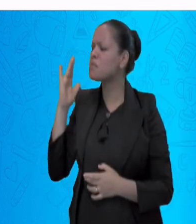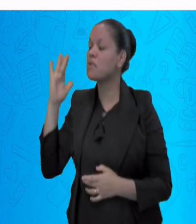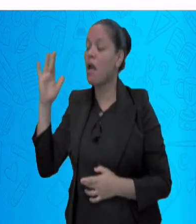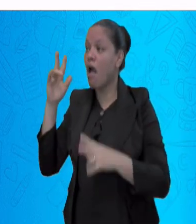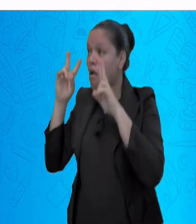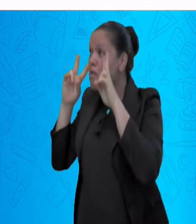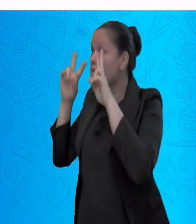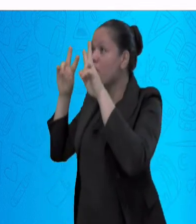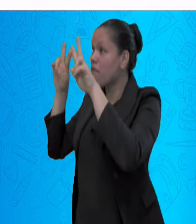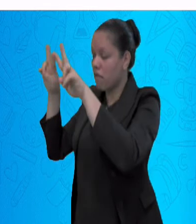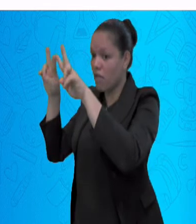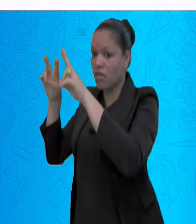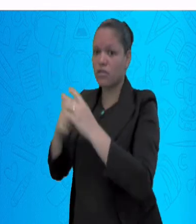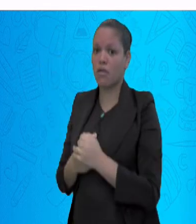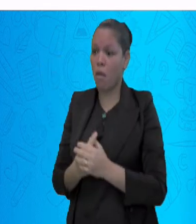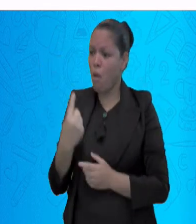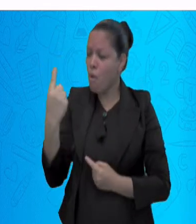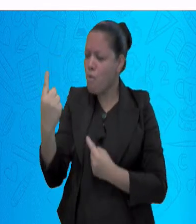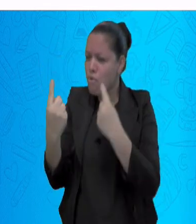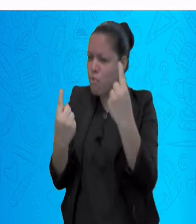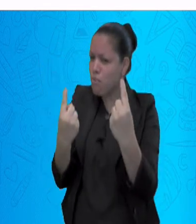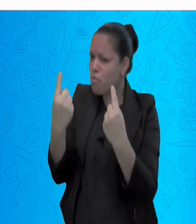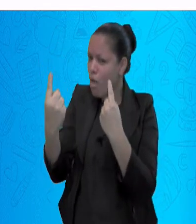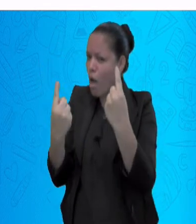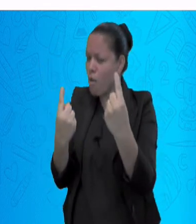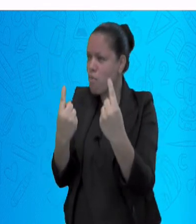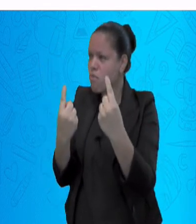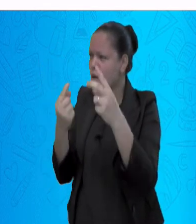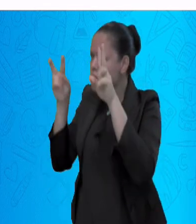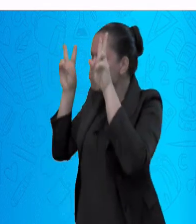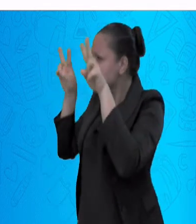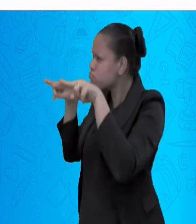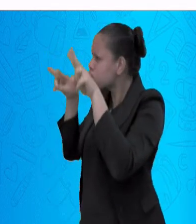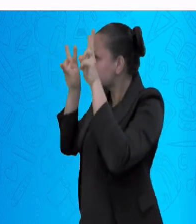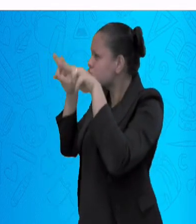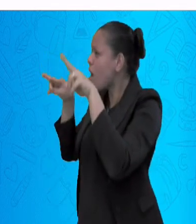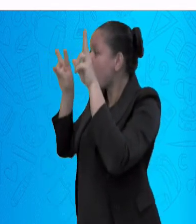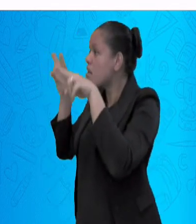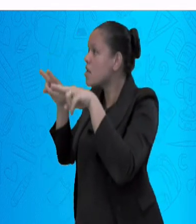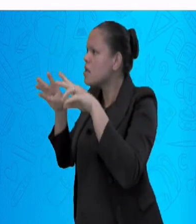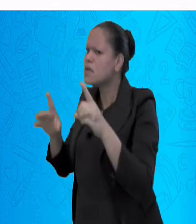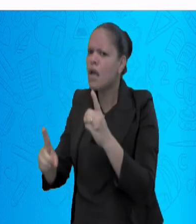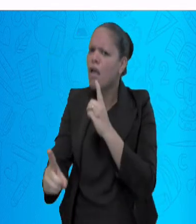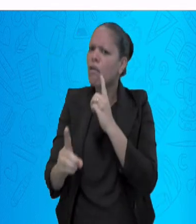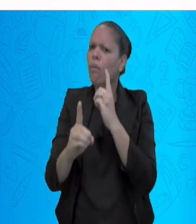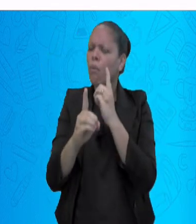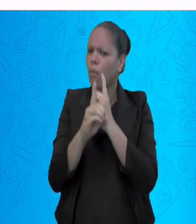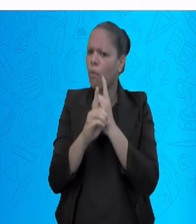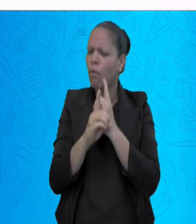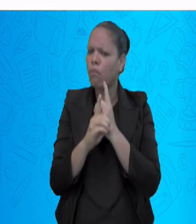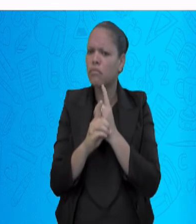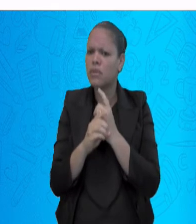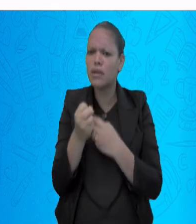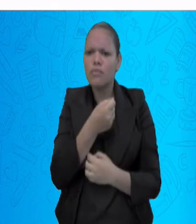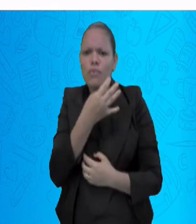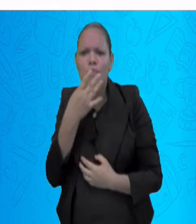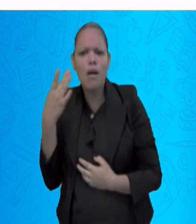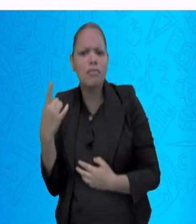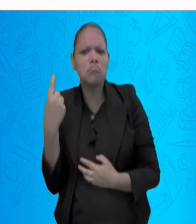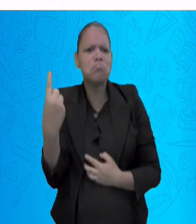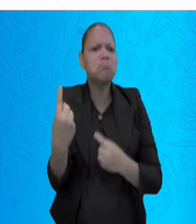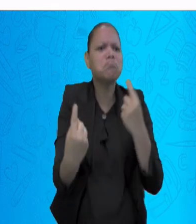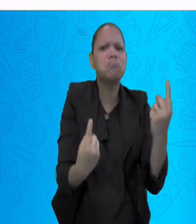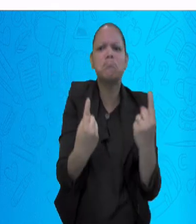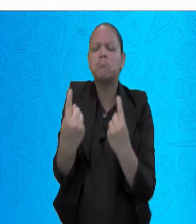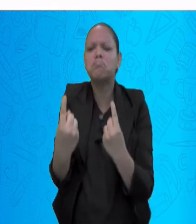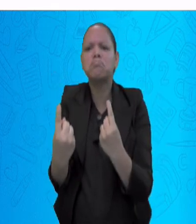cada um e analise o quadro, descubra quanto cada criança pontuou ao brincar. Então, nós temos aqui